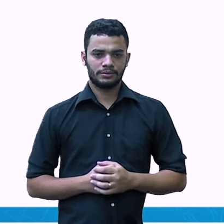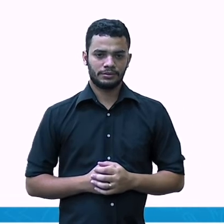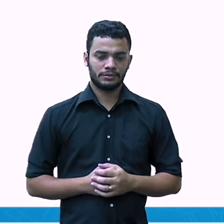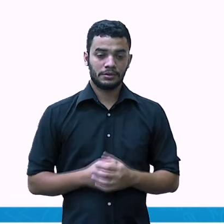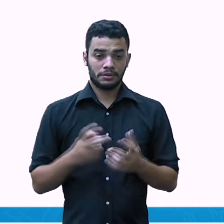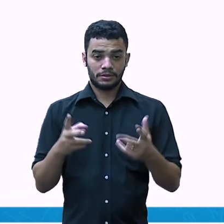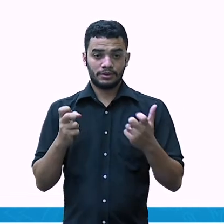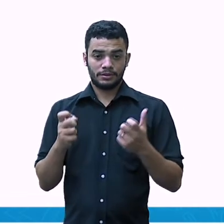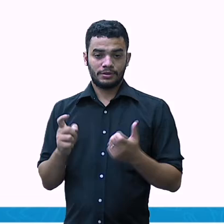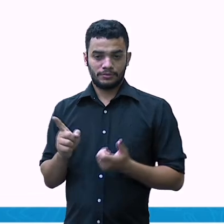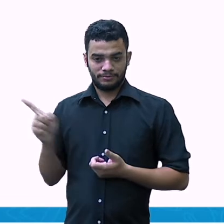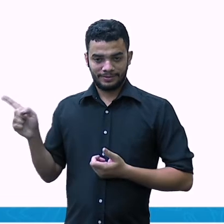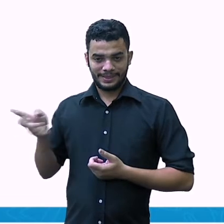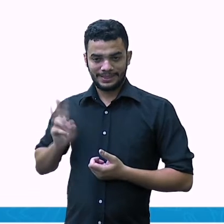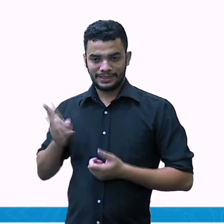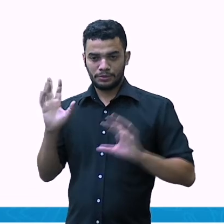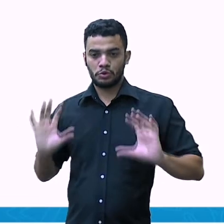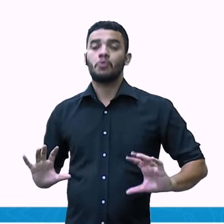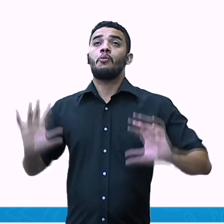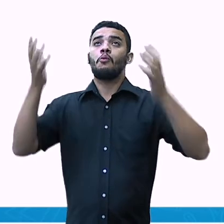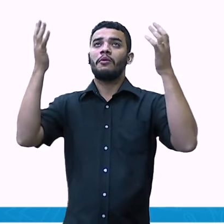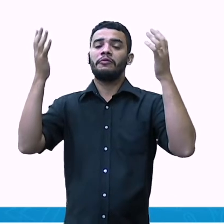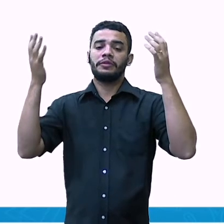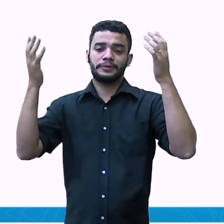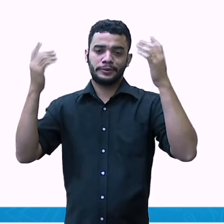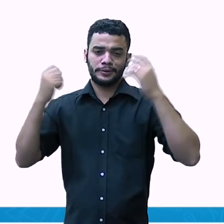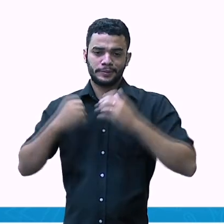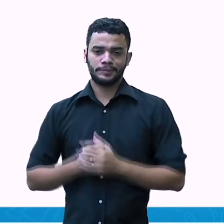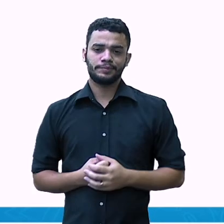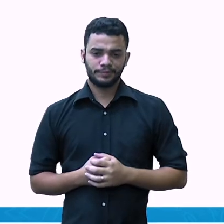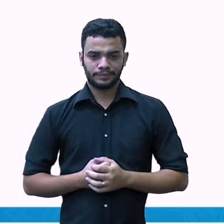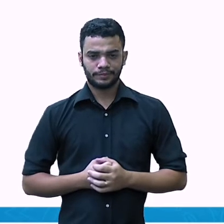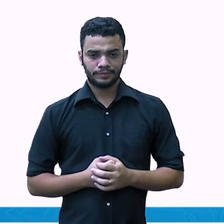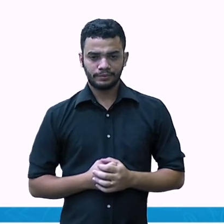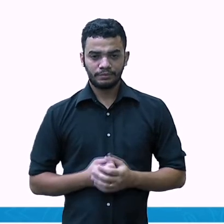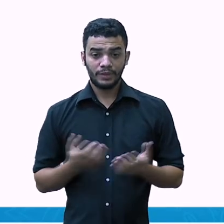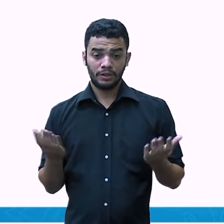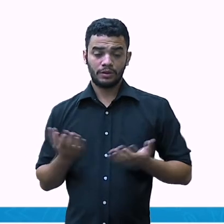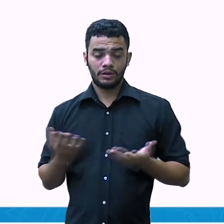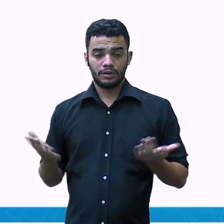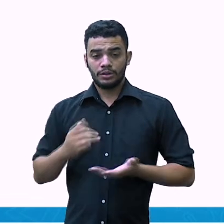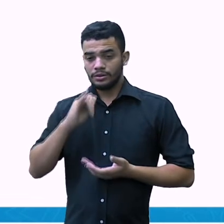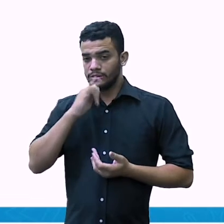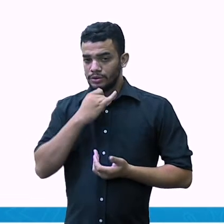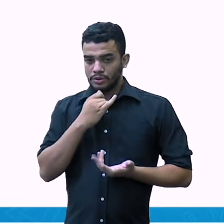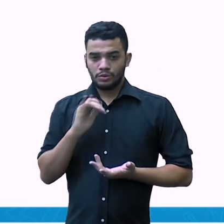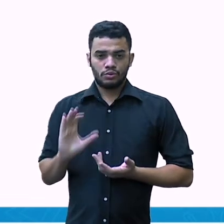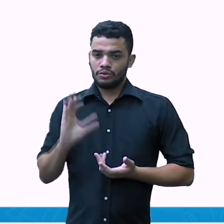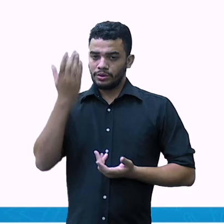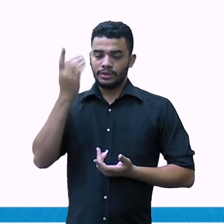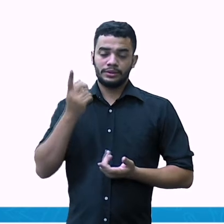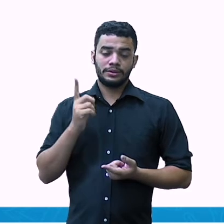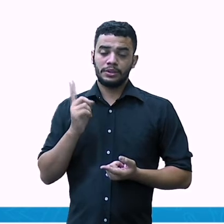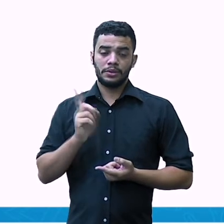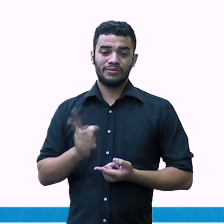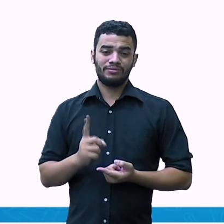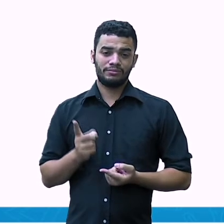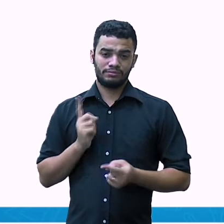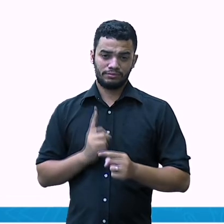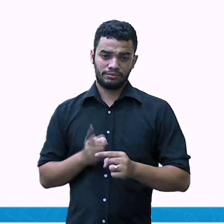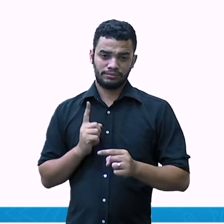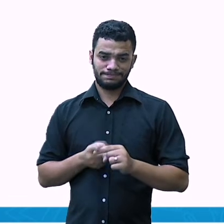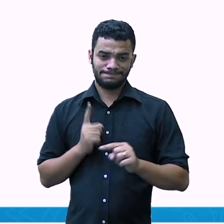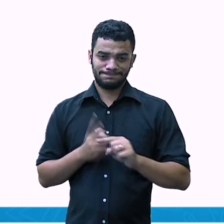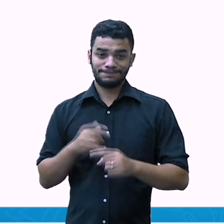lugar. Infelizmente, agora durante 2 anos, não aconteceram as festas que têm o costume